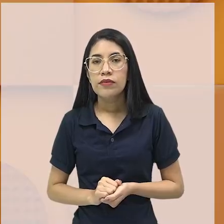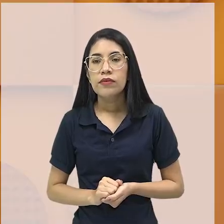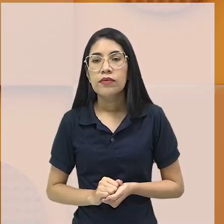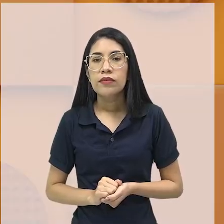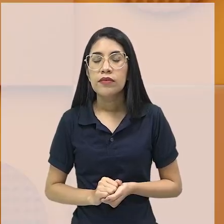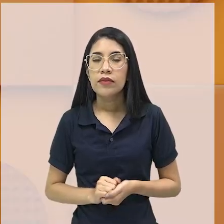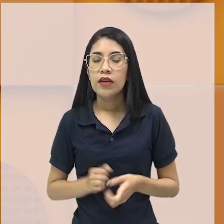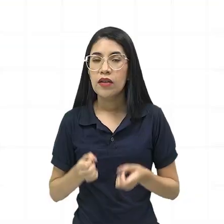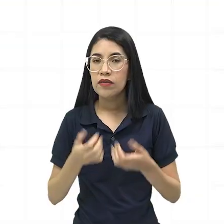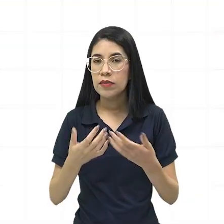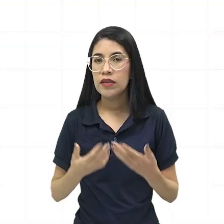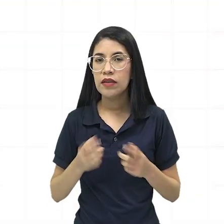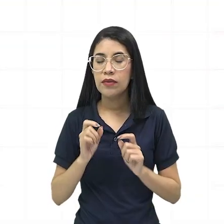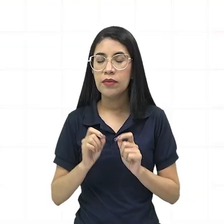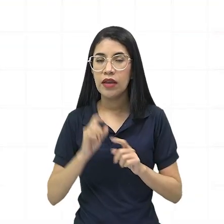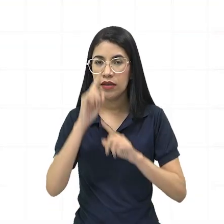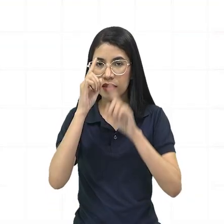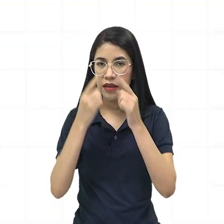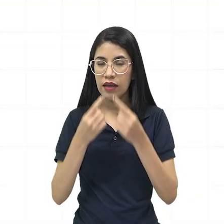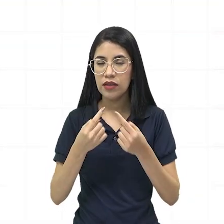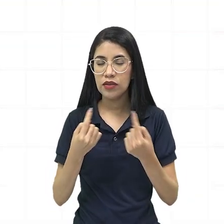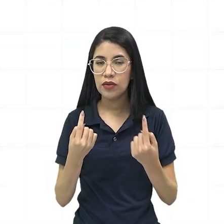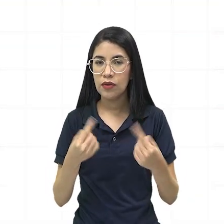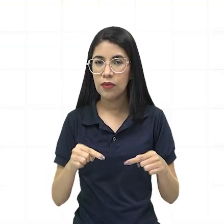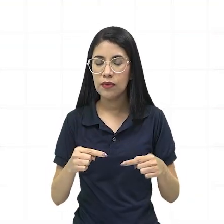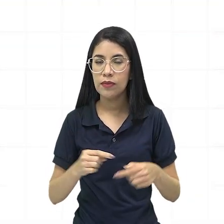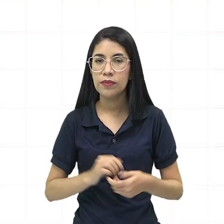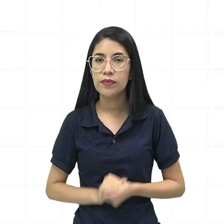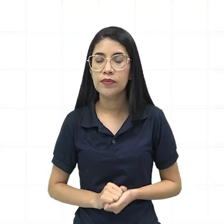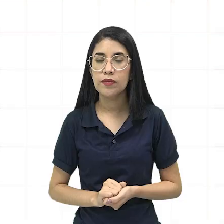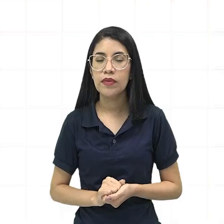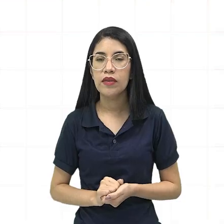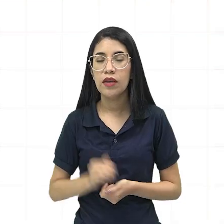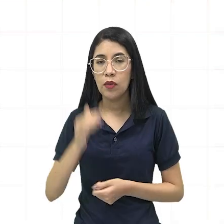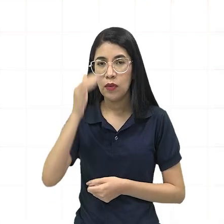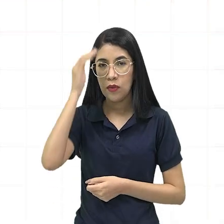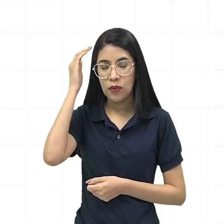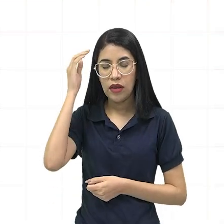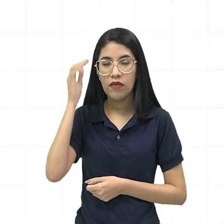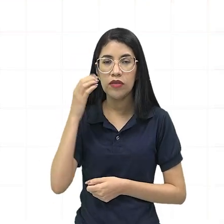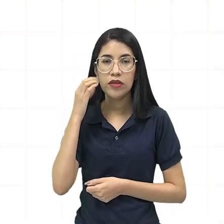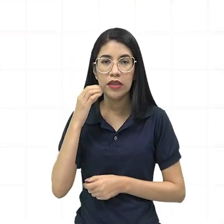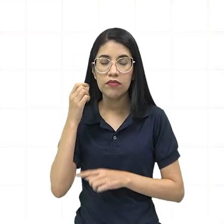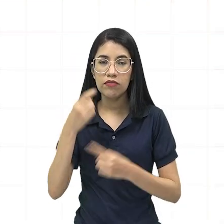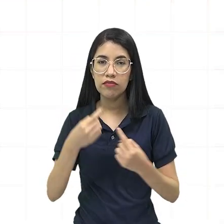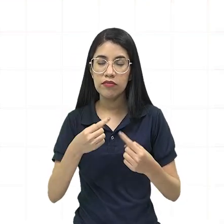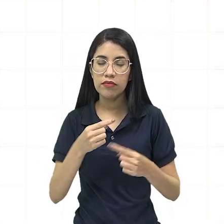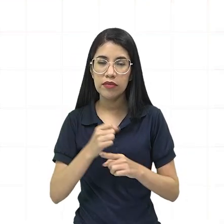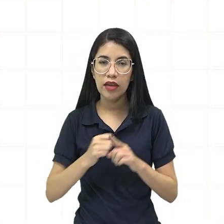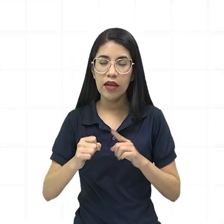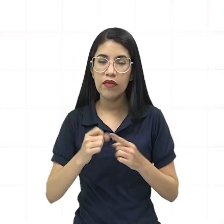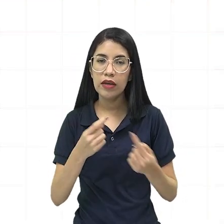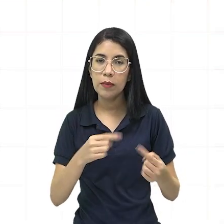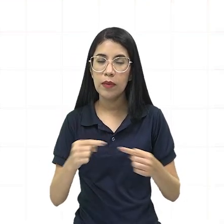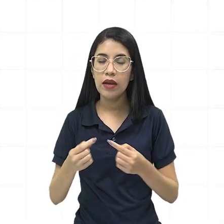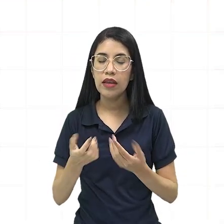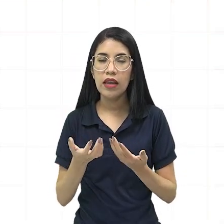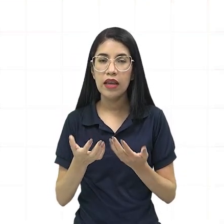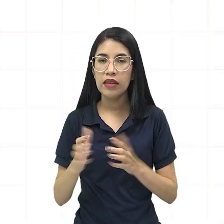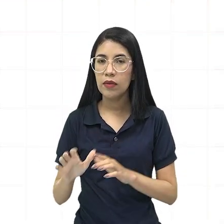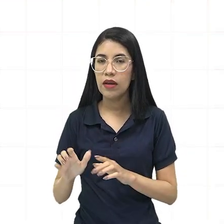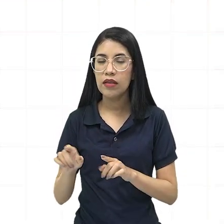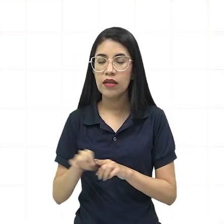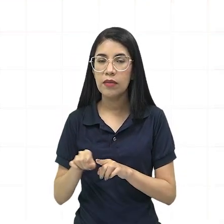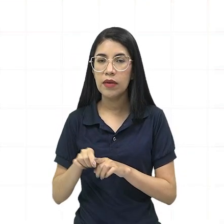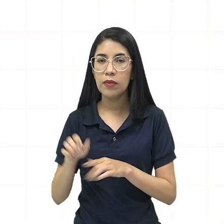Vamos falar então das controvérsias. O darwinismo social foi amplamente criticado e rejeitado por